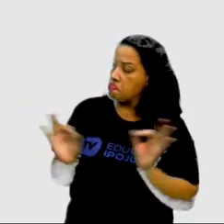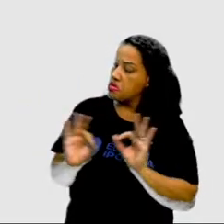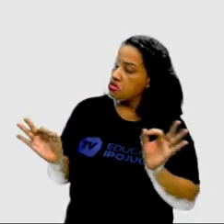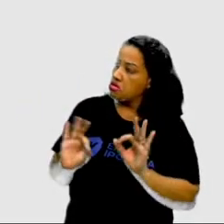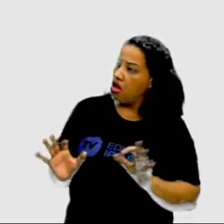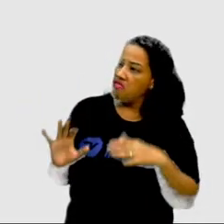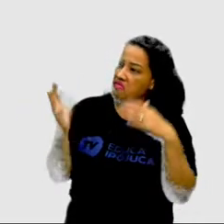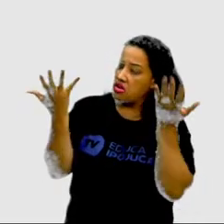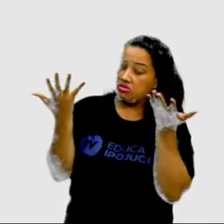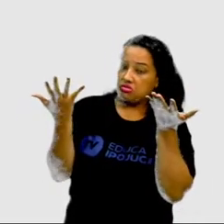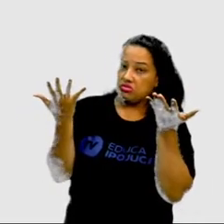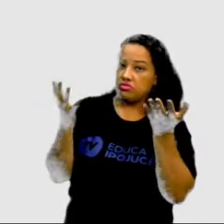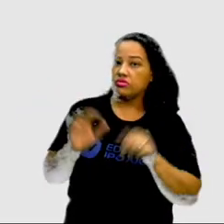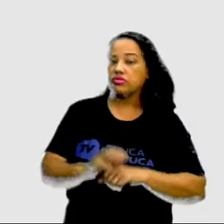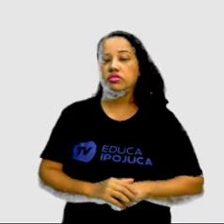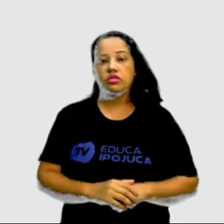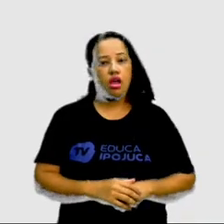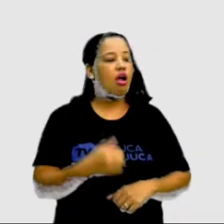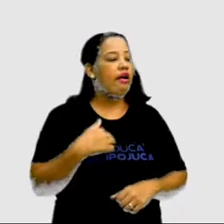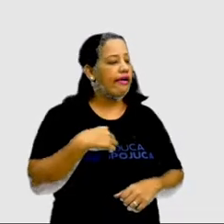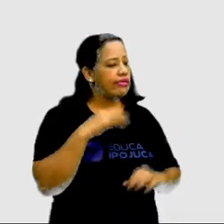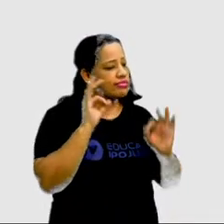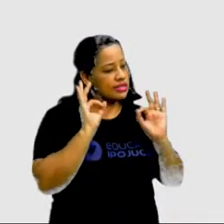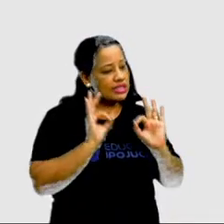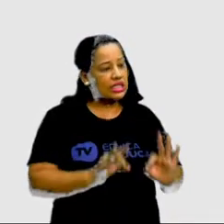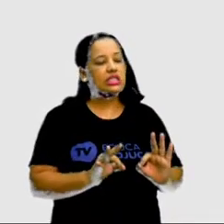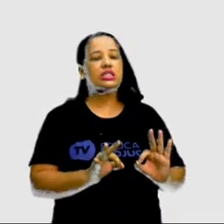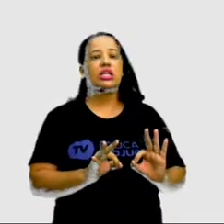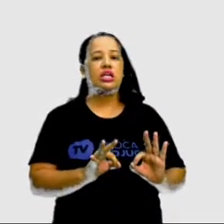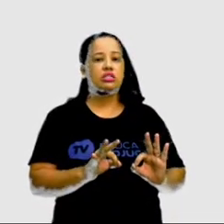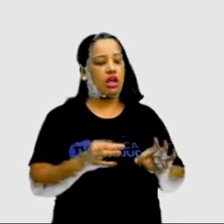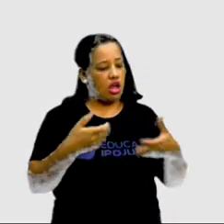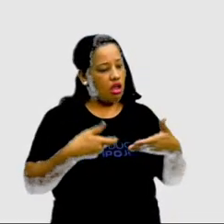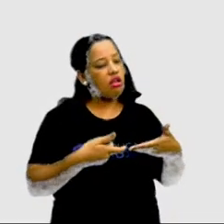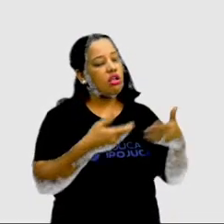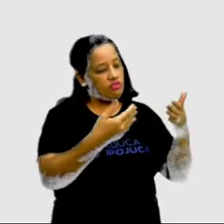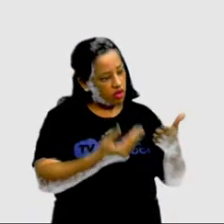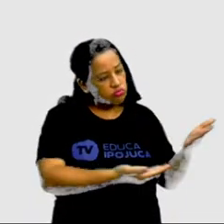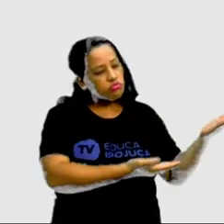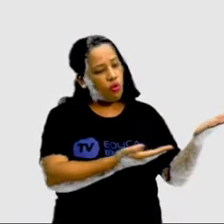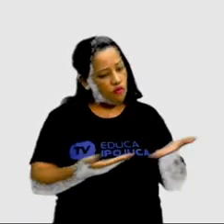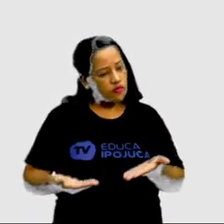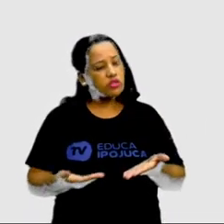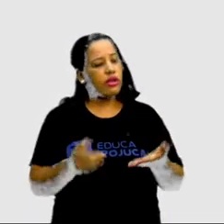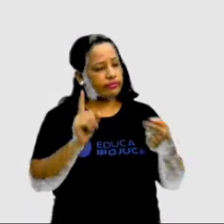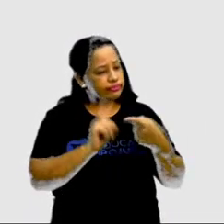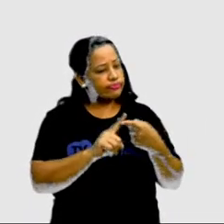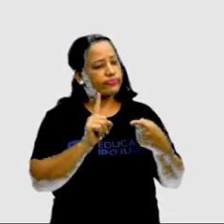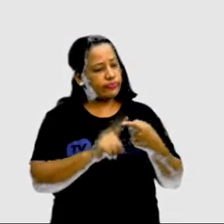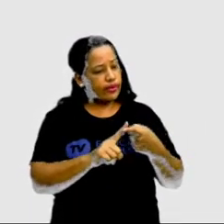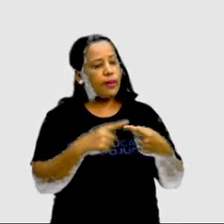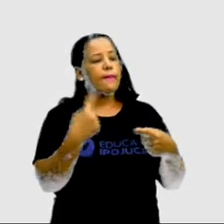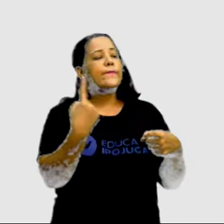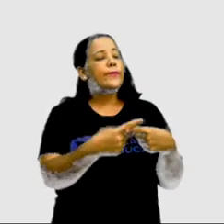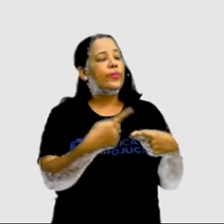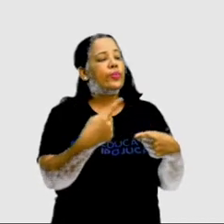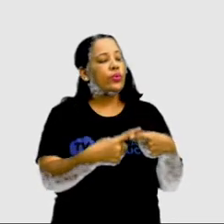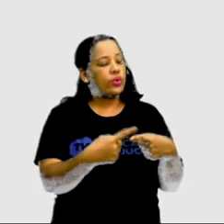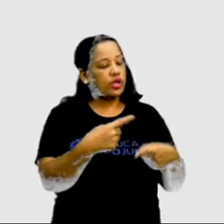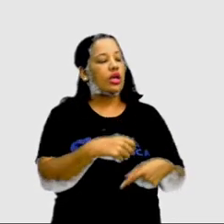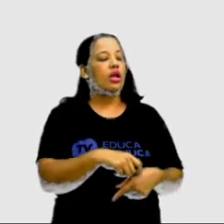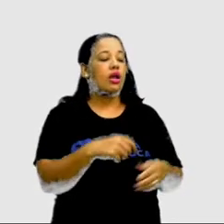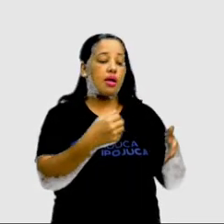a festa. Eu tenho certeza de que ele vai te convidar também, pois